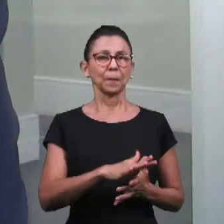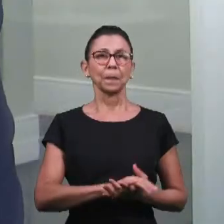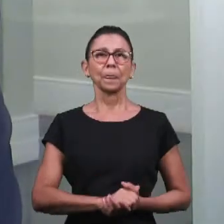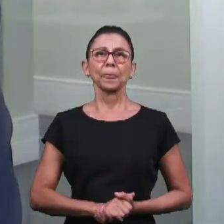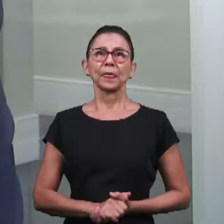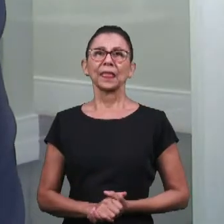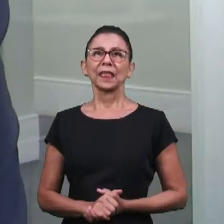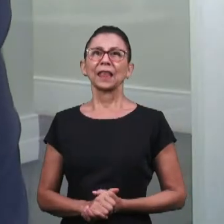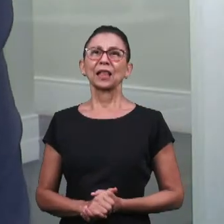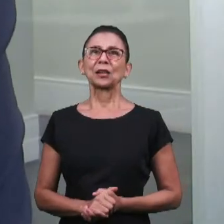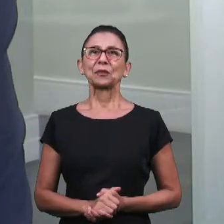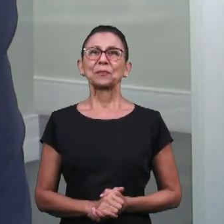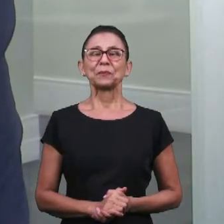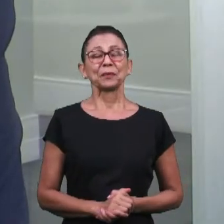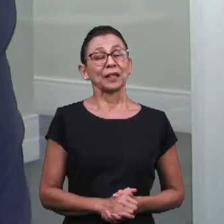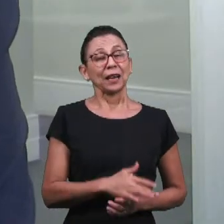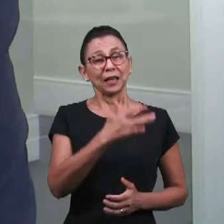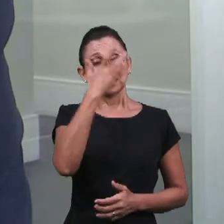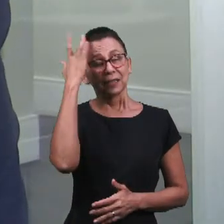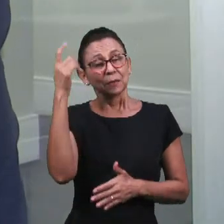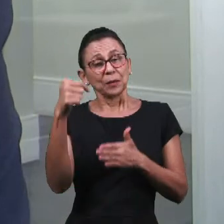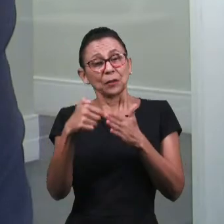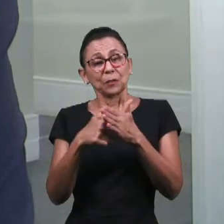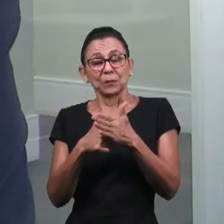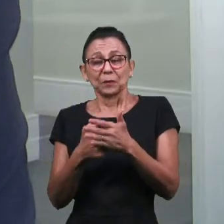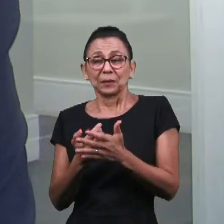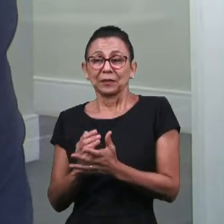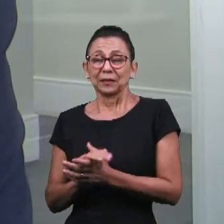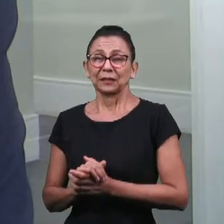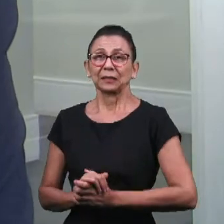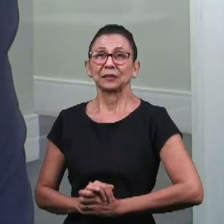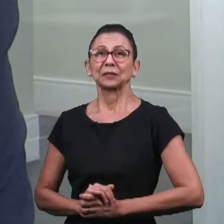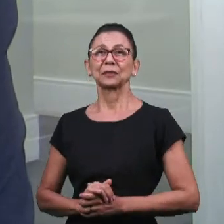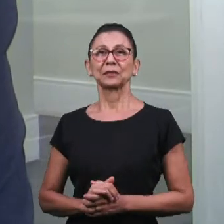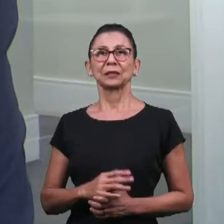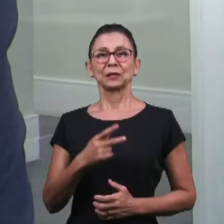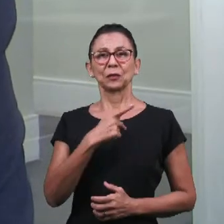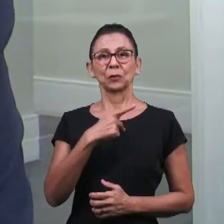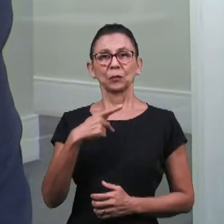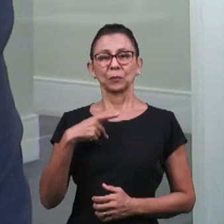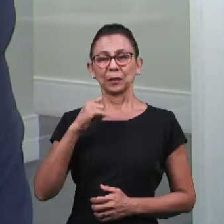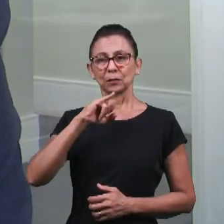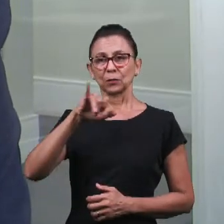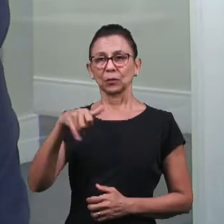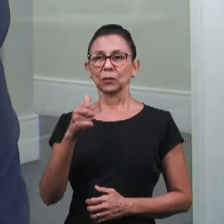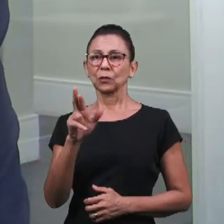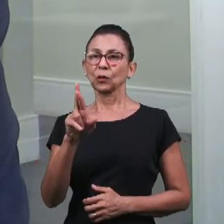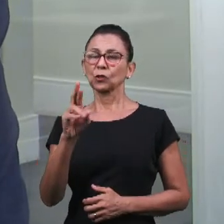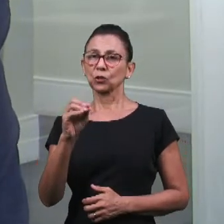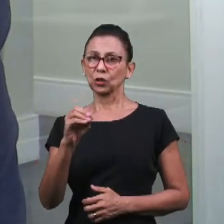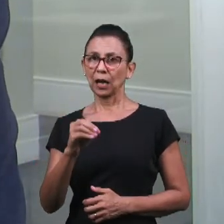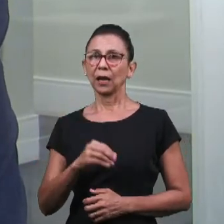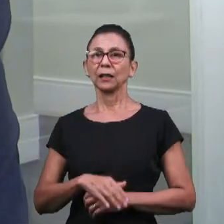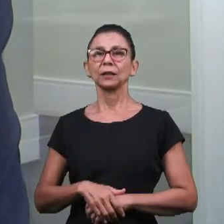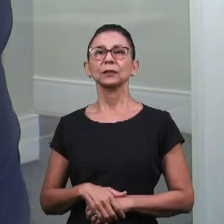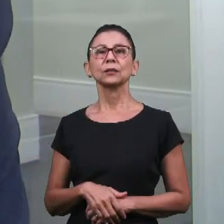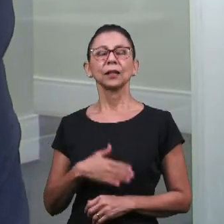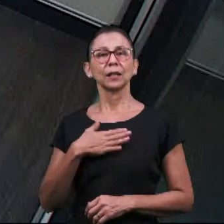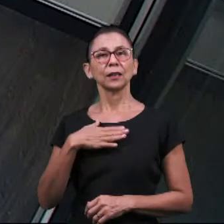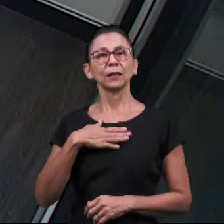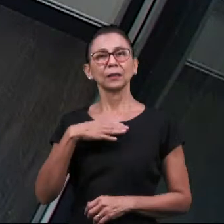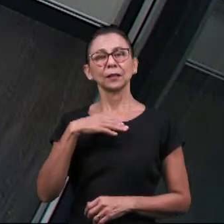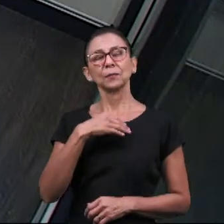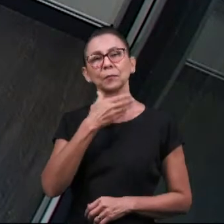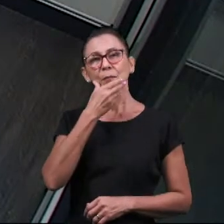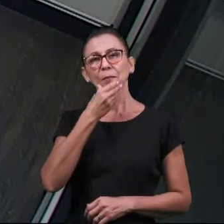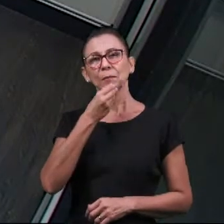o pessoal sempre pergunta, né? O pastor Jairo, né? Era o meu tio, né? Me deu muitos conselhos. Pastor Jairo Coelho. Isso,